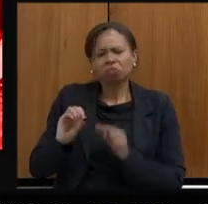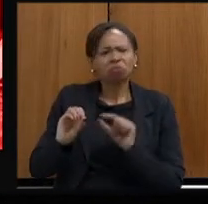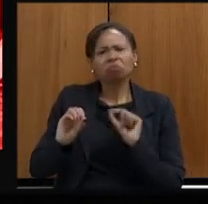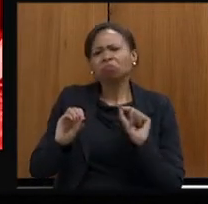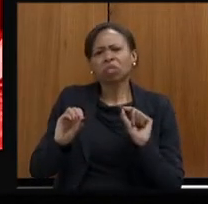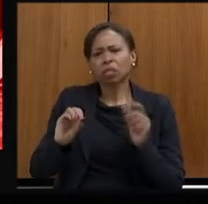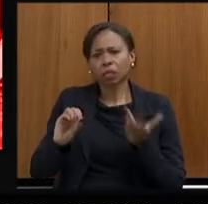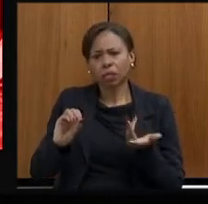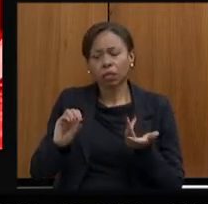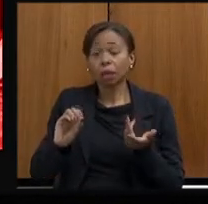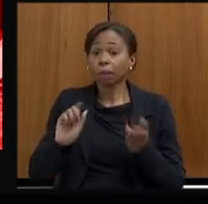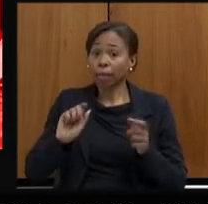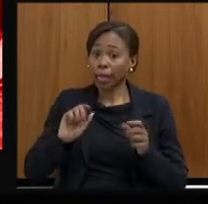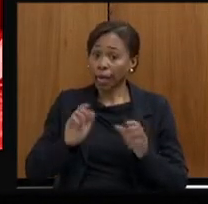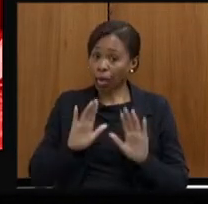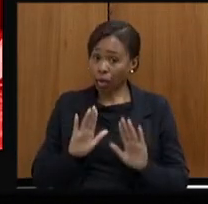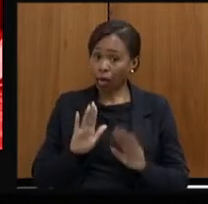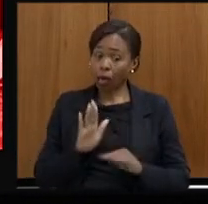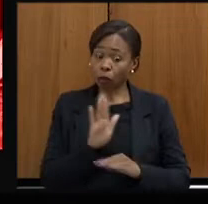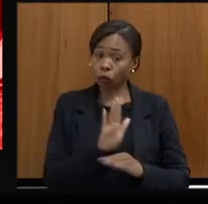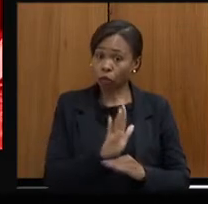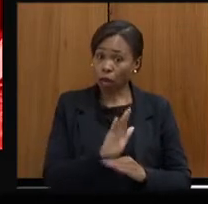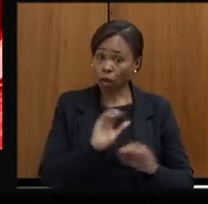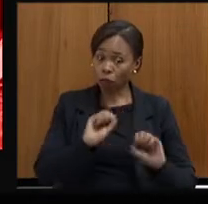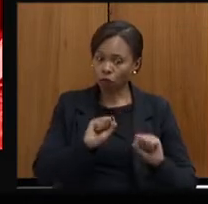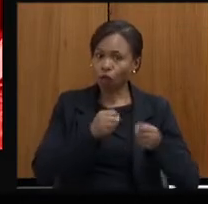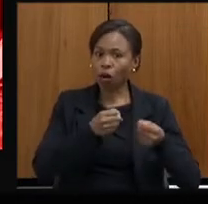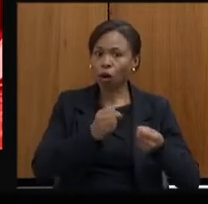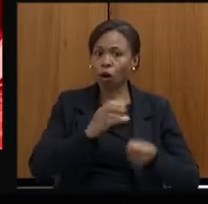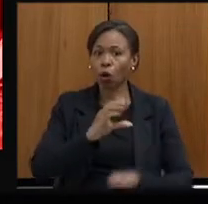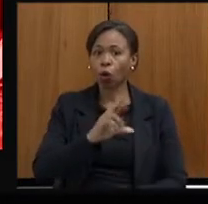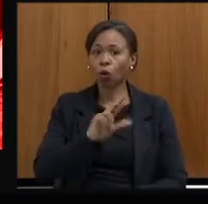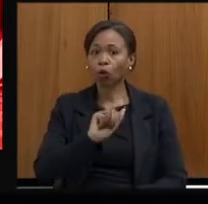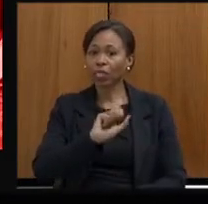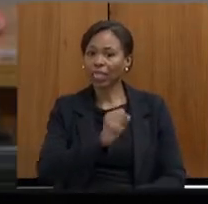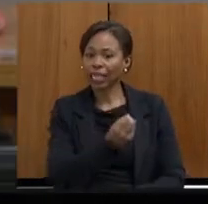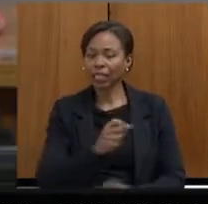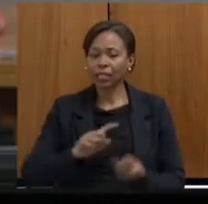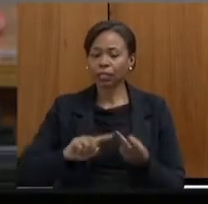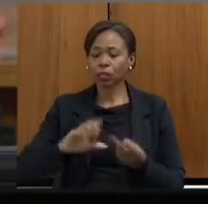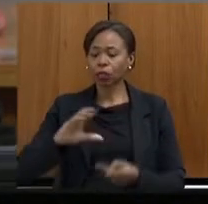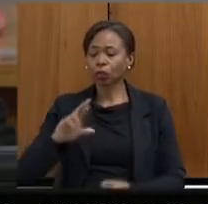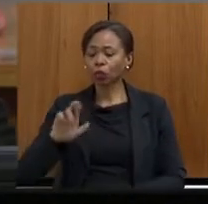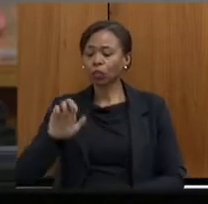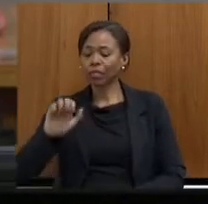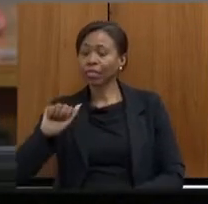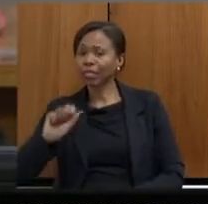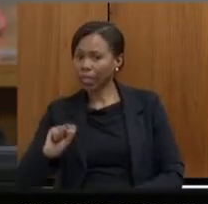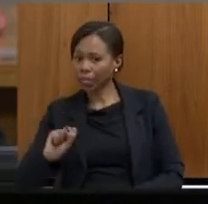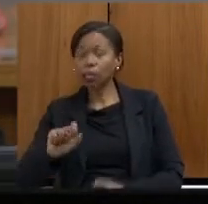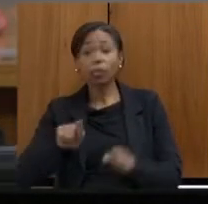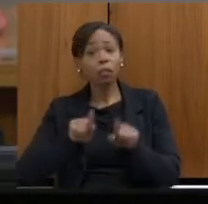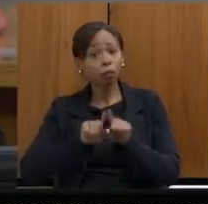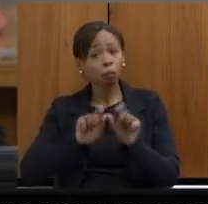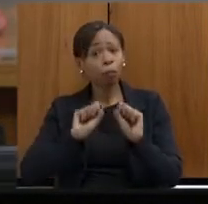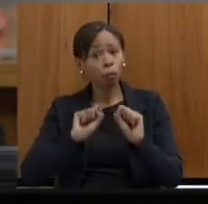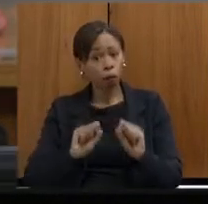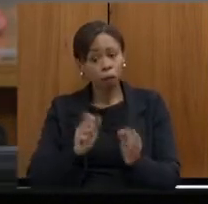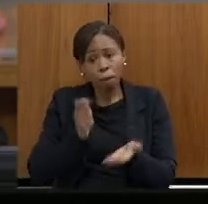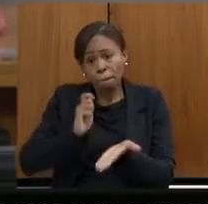Além de fortalecimento dos CRAS e CREAs, ele pode ser pago benefício eventual. O que é um benefício